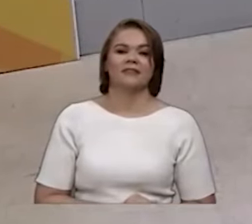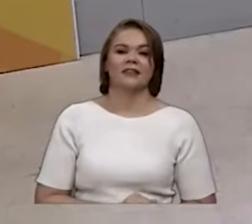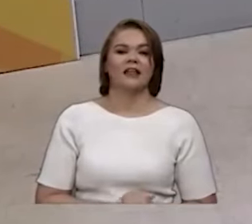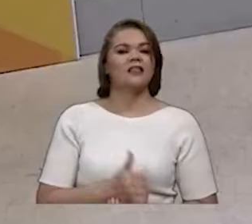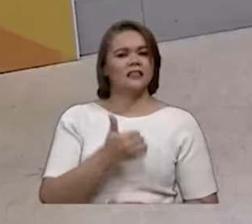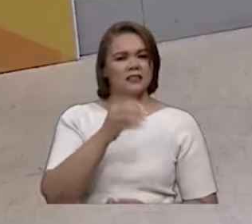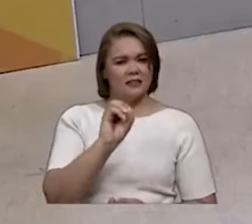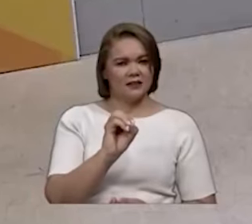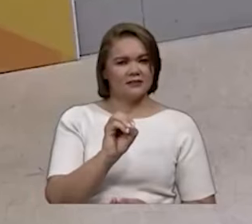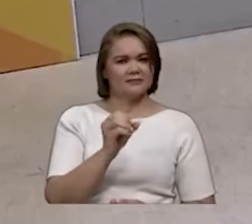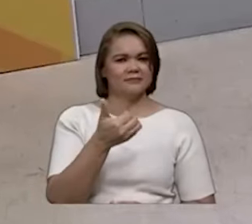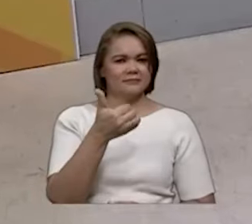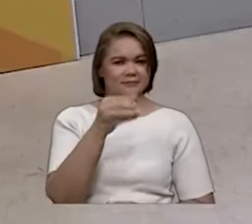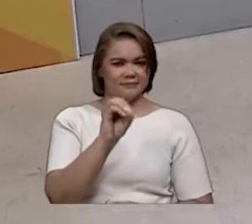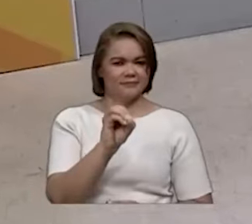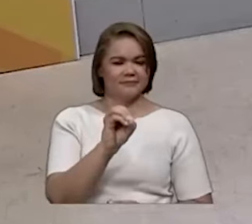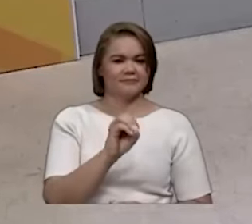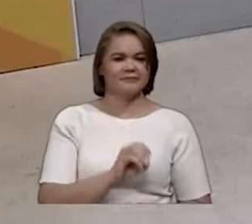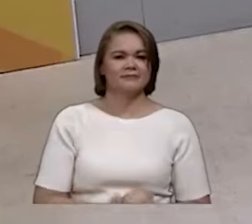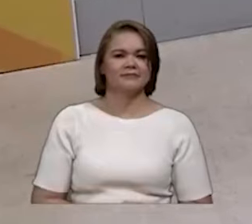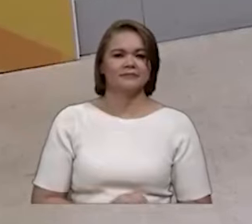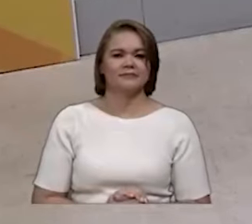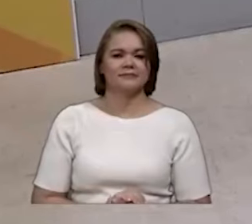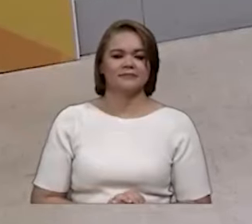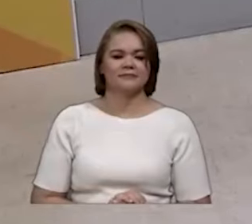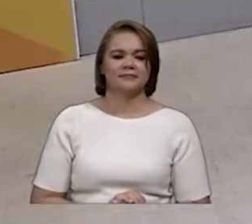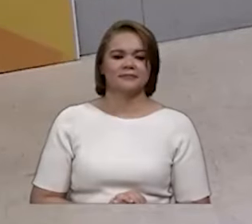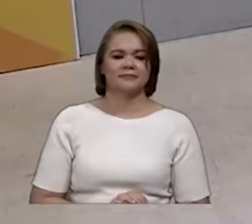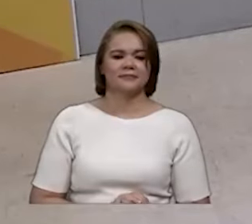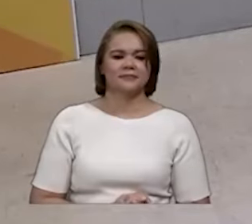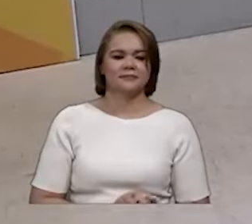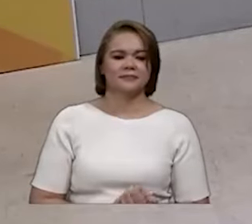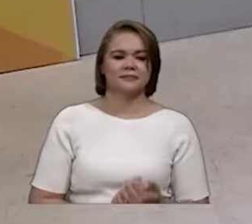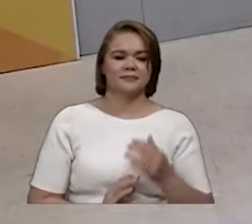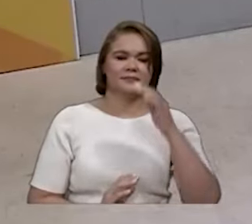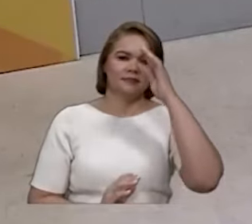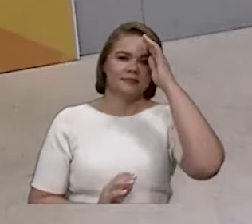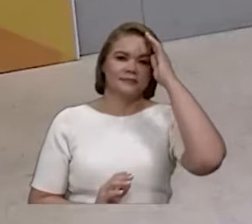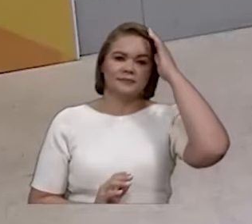10? 10, vai lá. Bola de número 10.